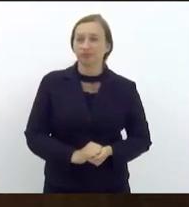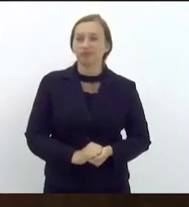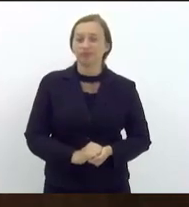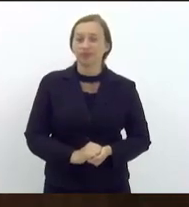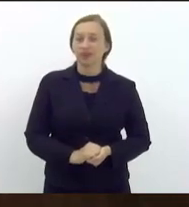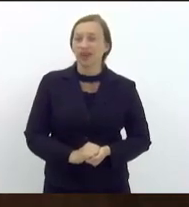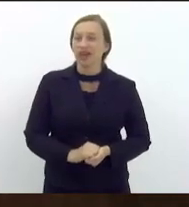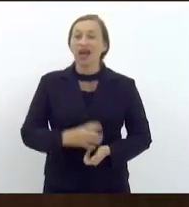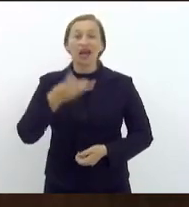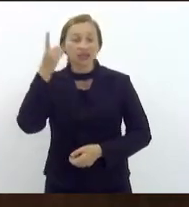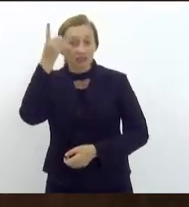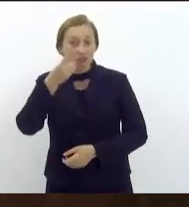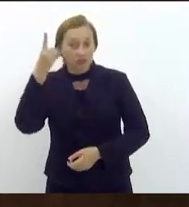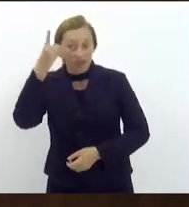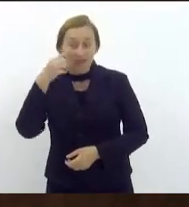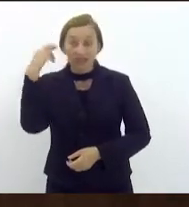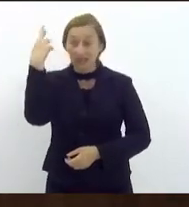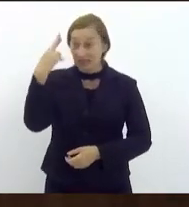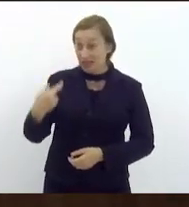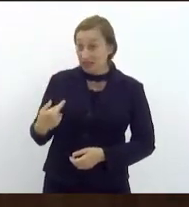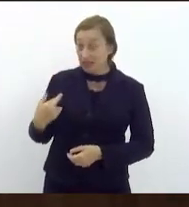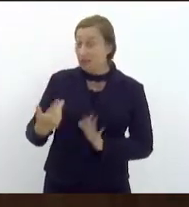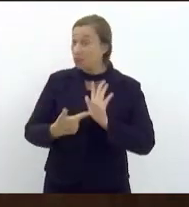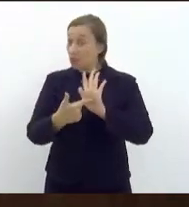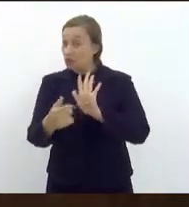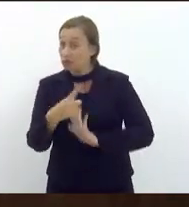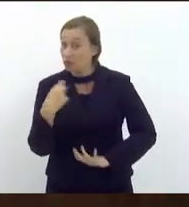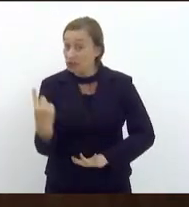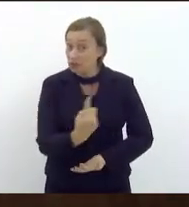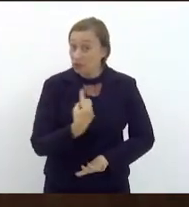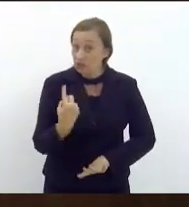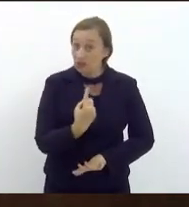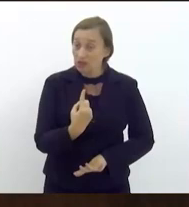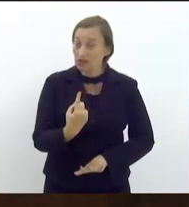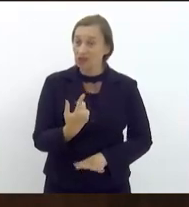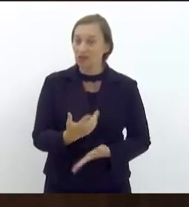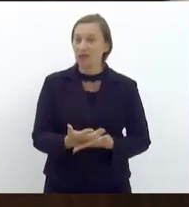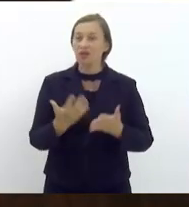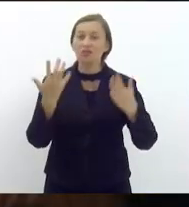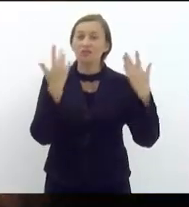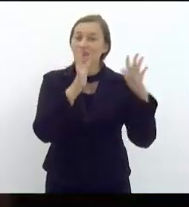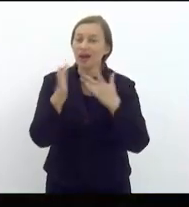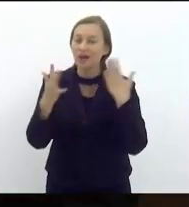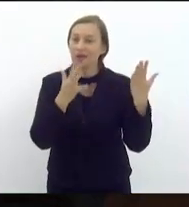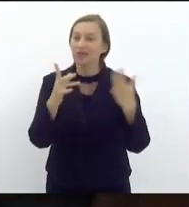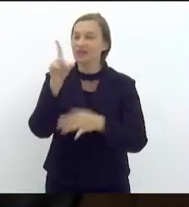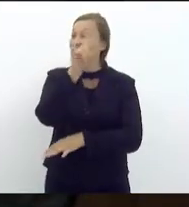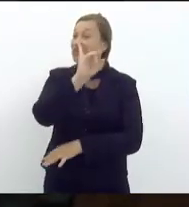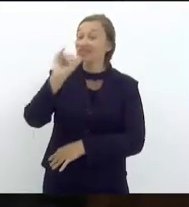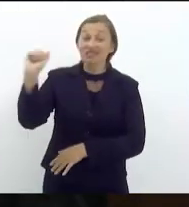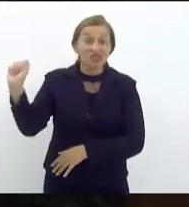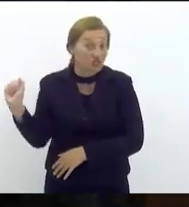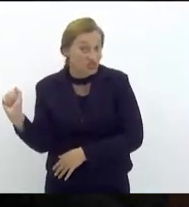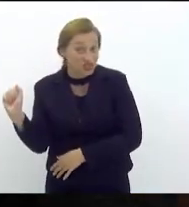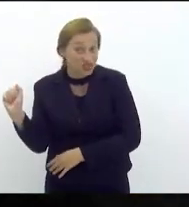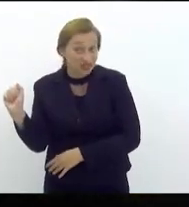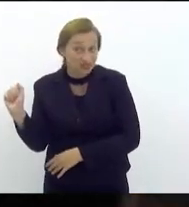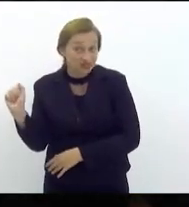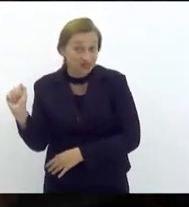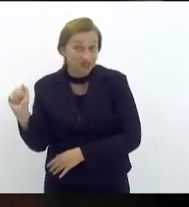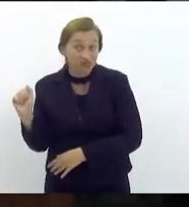a deputada Renata traz para nós que né nada como comemorar essa data né